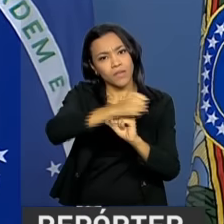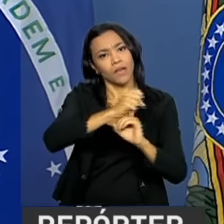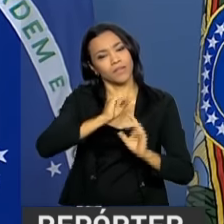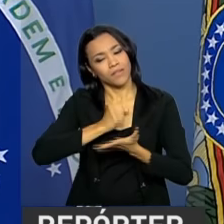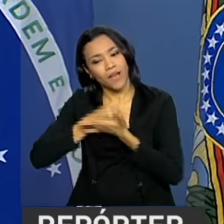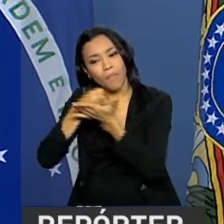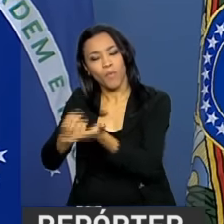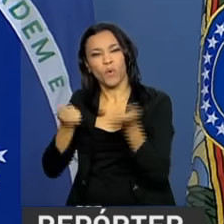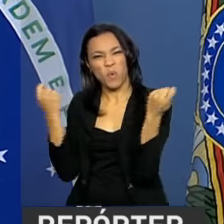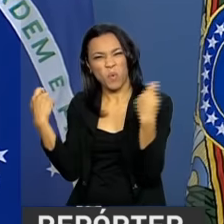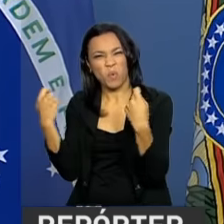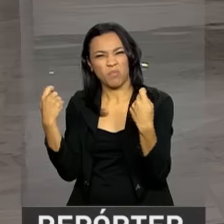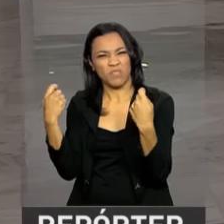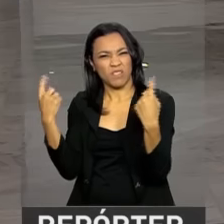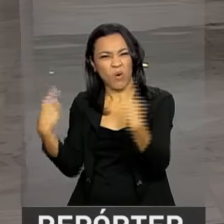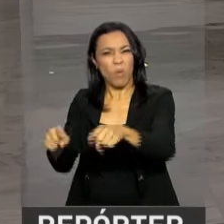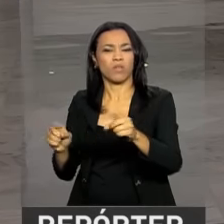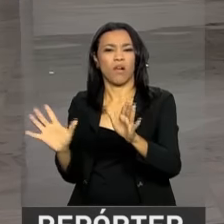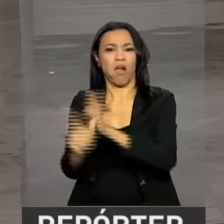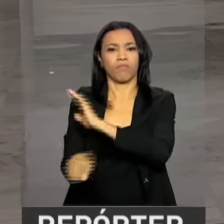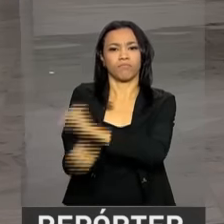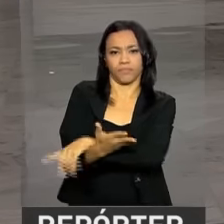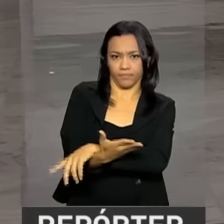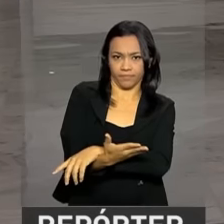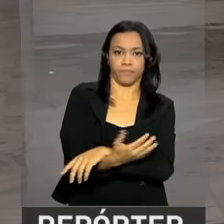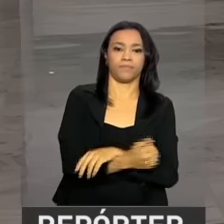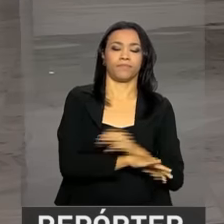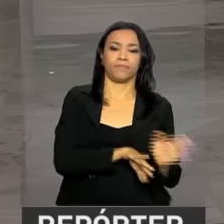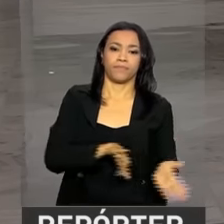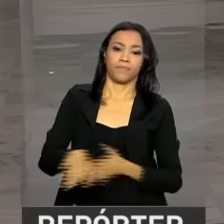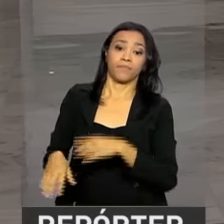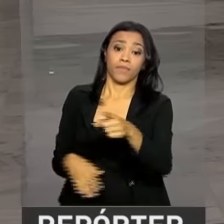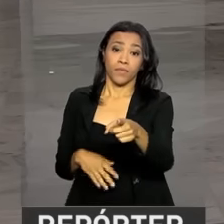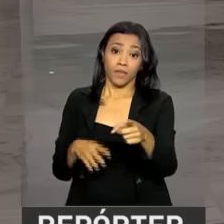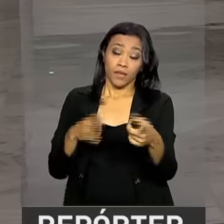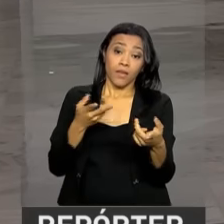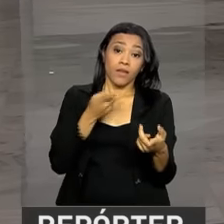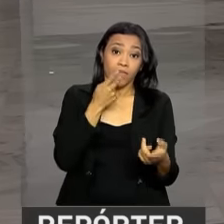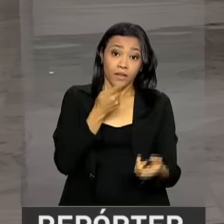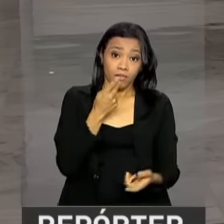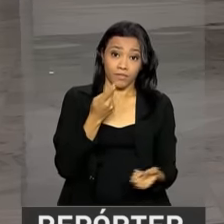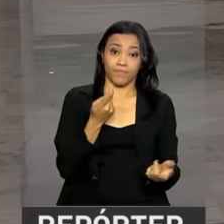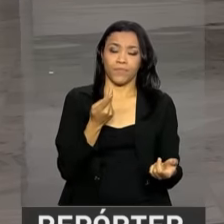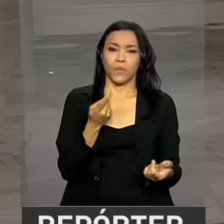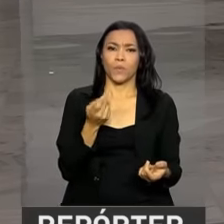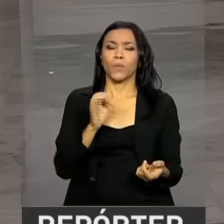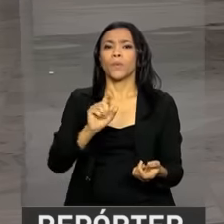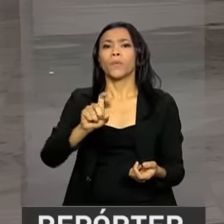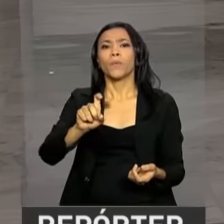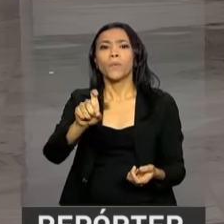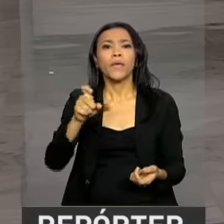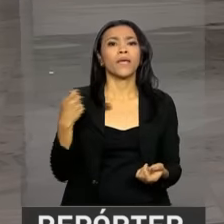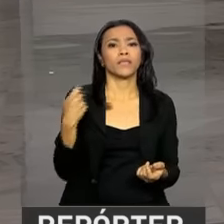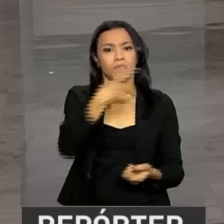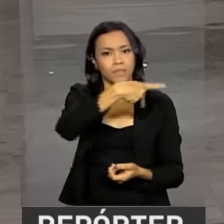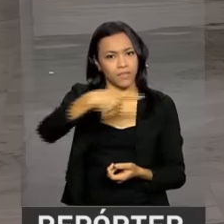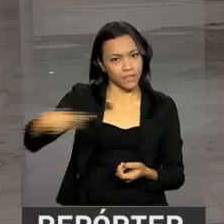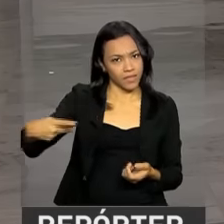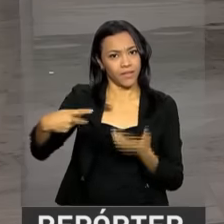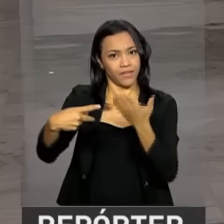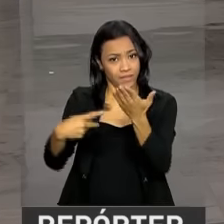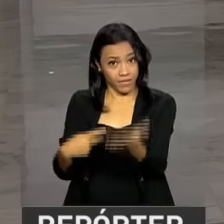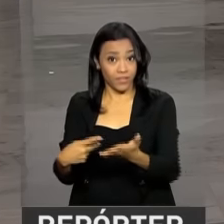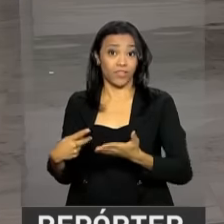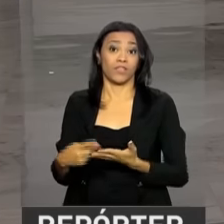combate à corrupção e Olha Dani mudando um pouco de assunto o ex-presidente dos Estados Unidos